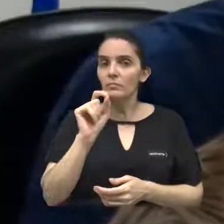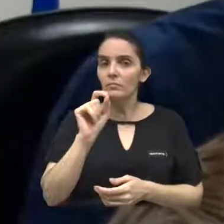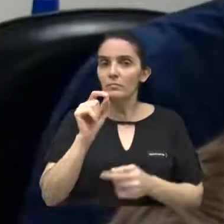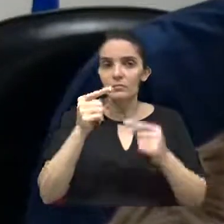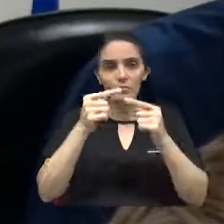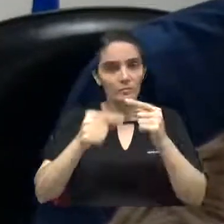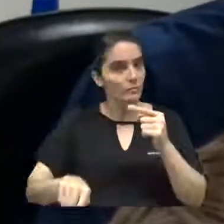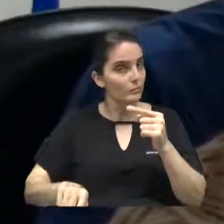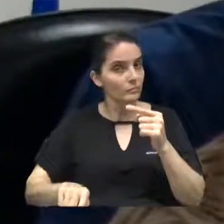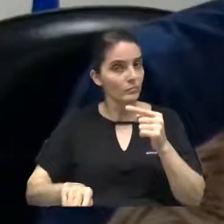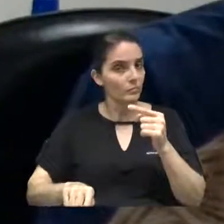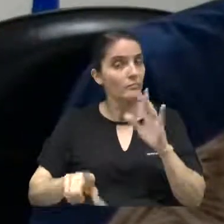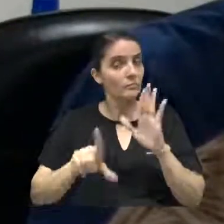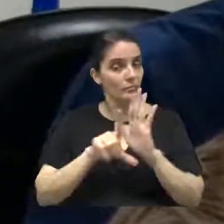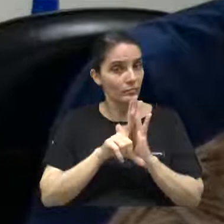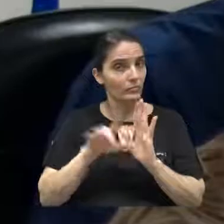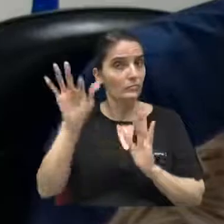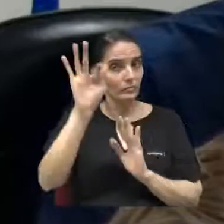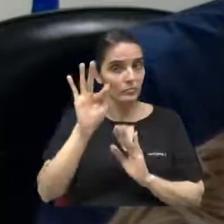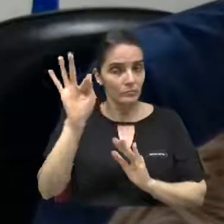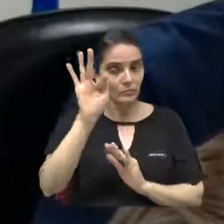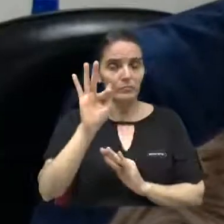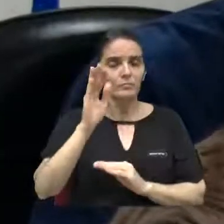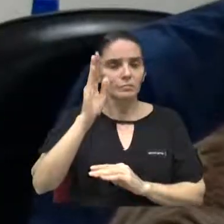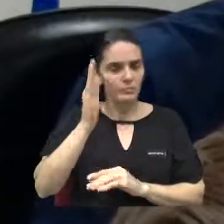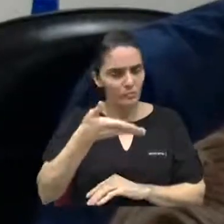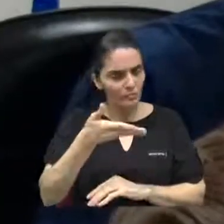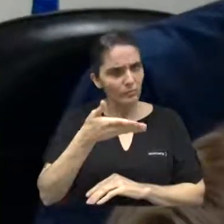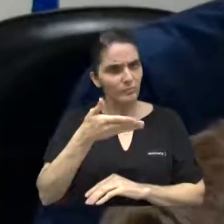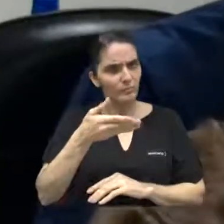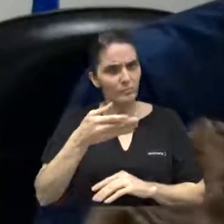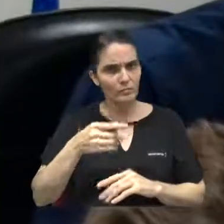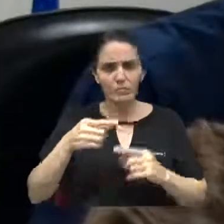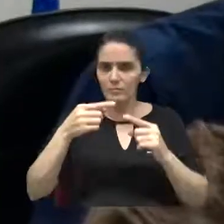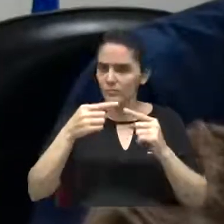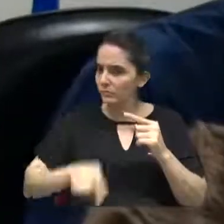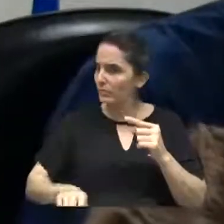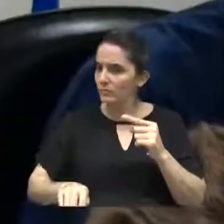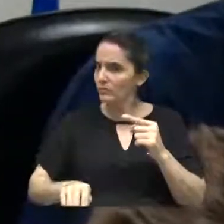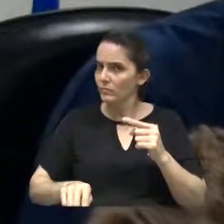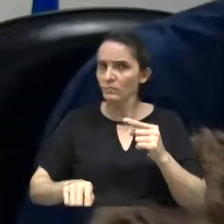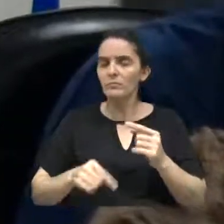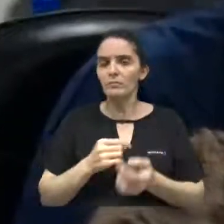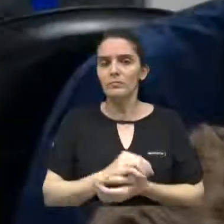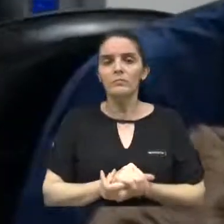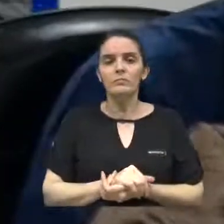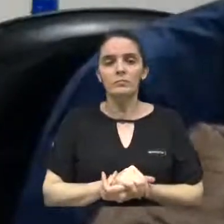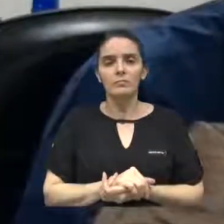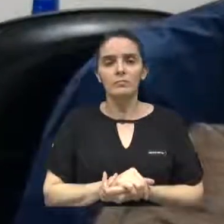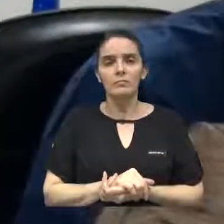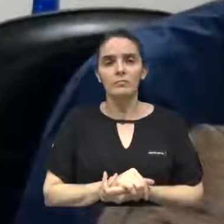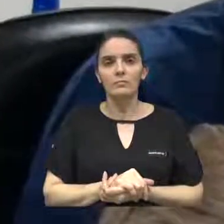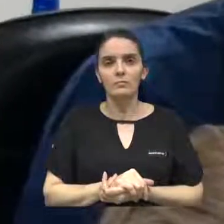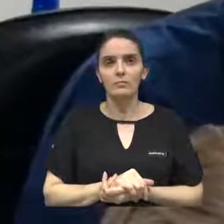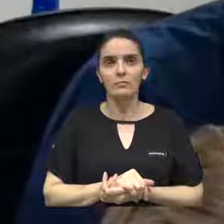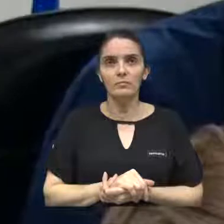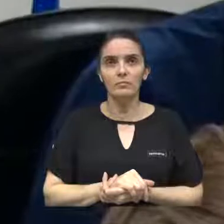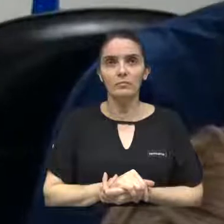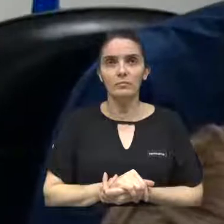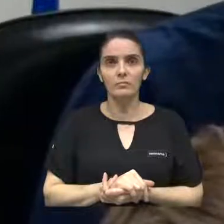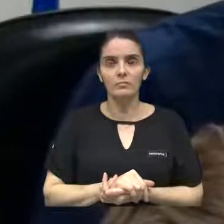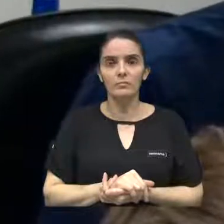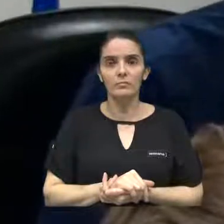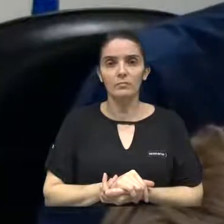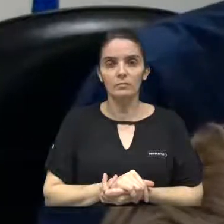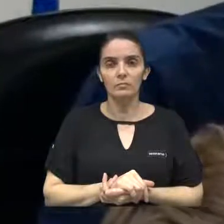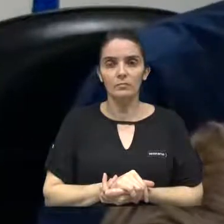lei, uma lei federal, já proíbe esta prática da venda casada. Então muitas das pessoas